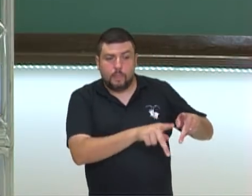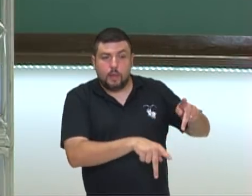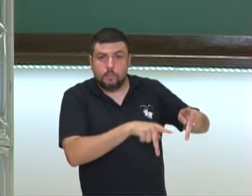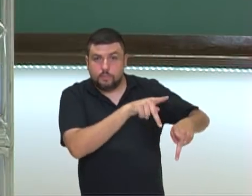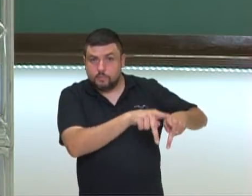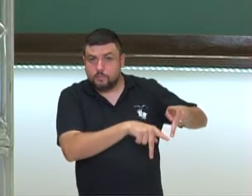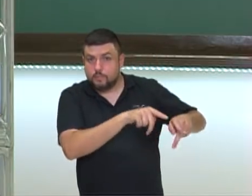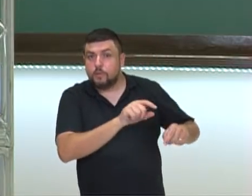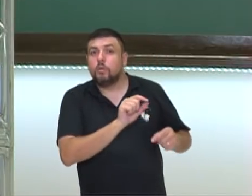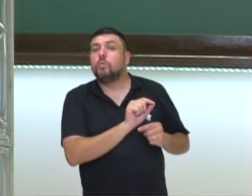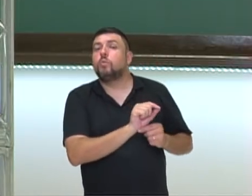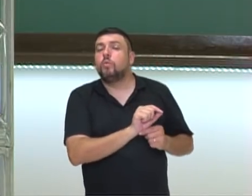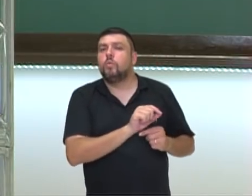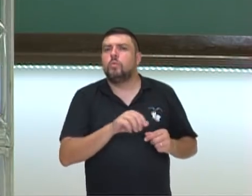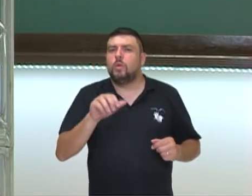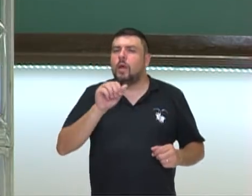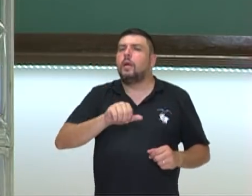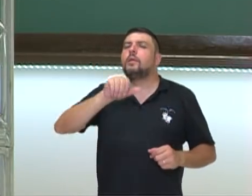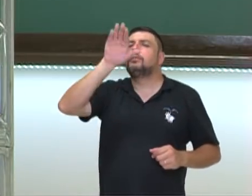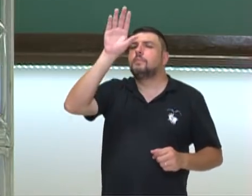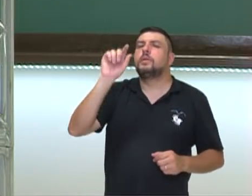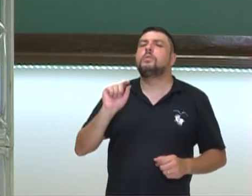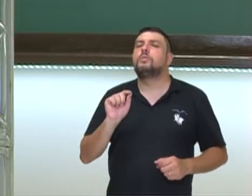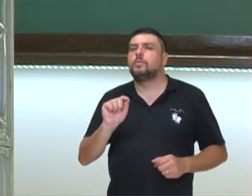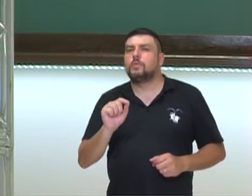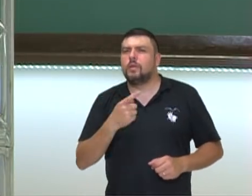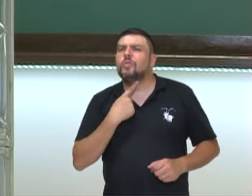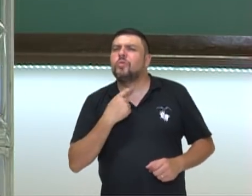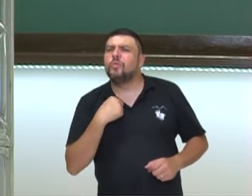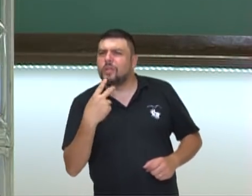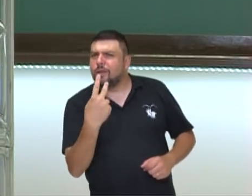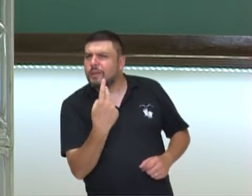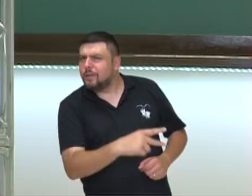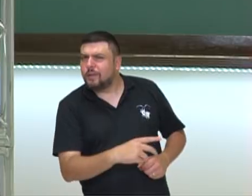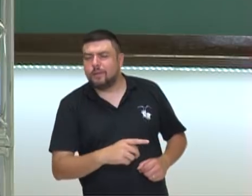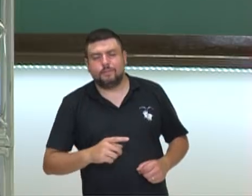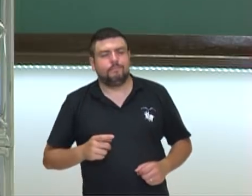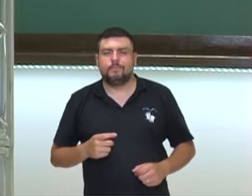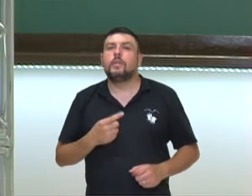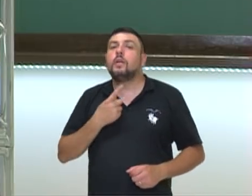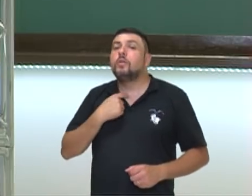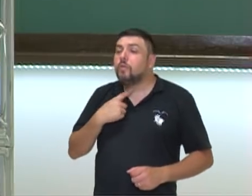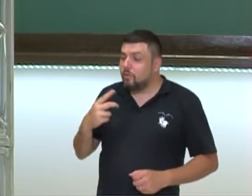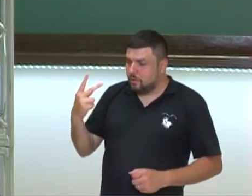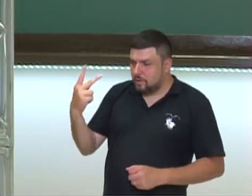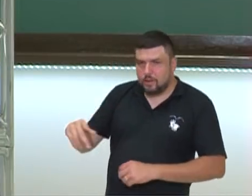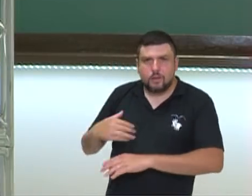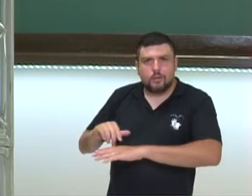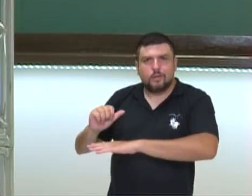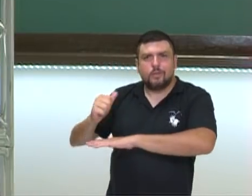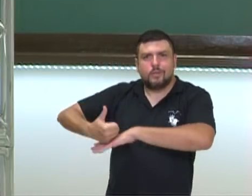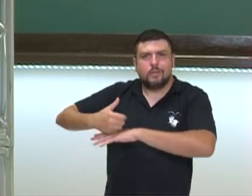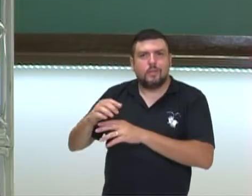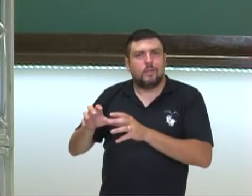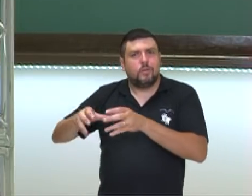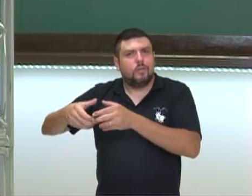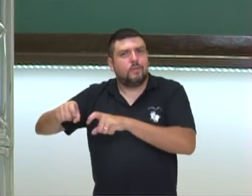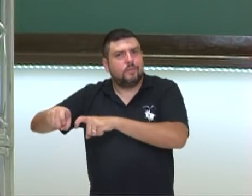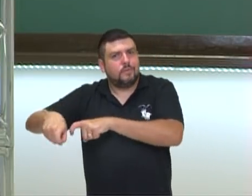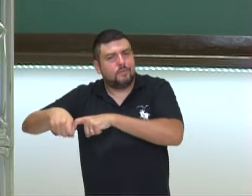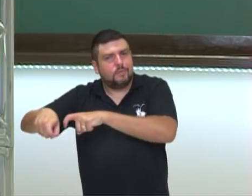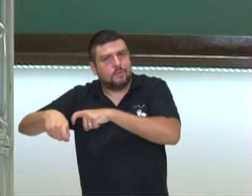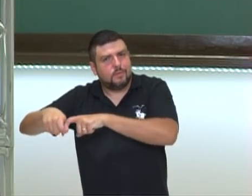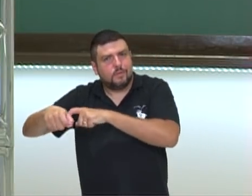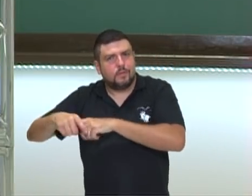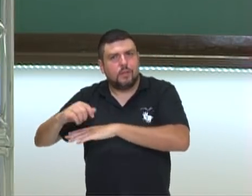da República representava na maioria das vezes a vontade do grande cafeicultor, do grande fazendeiro, do